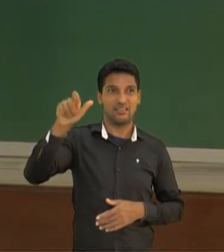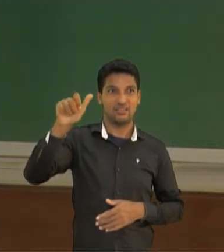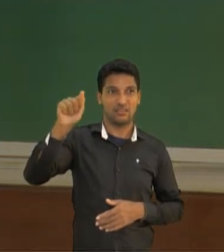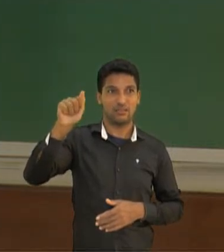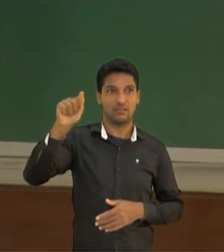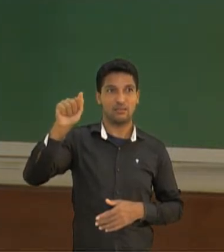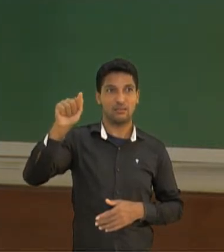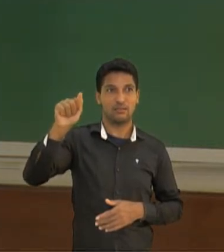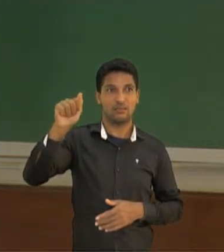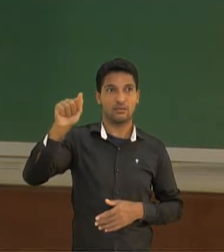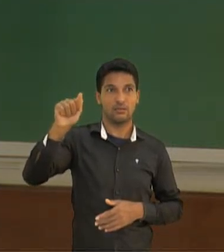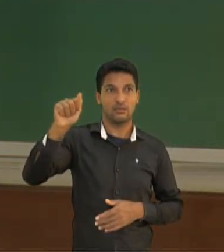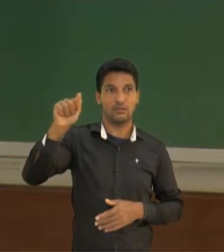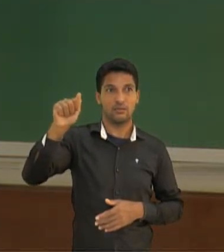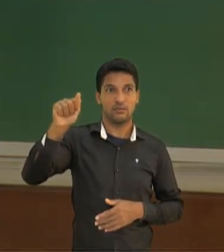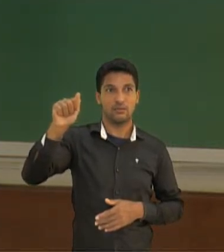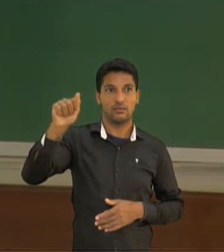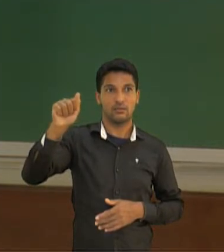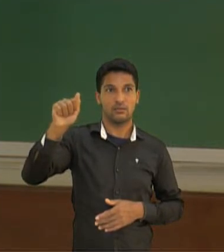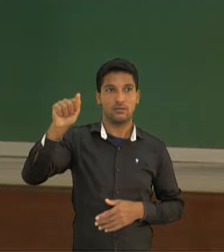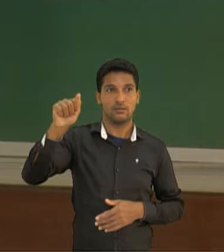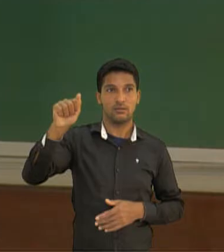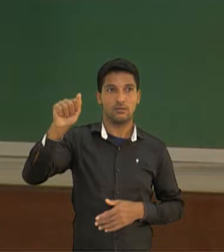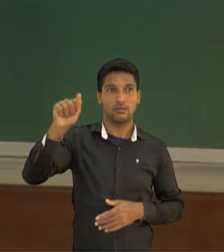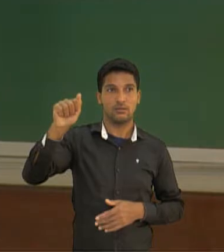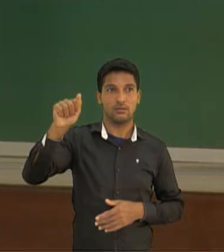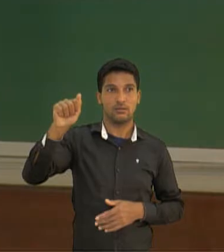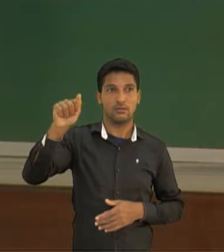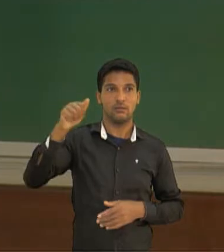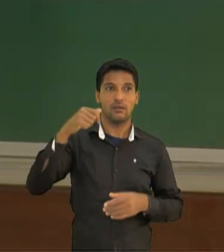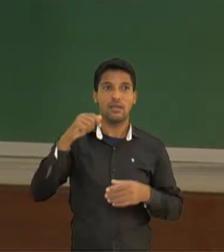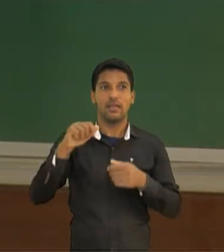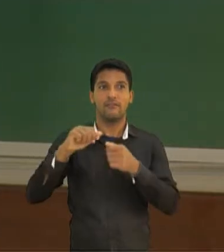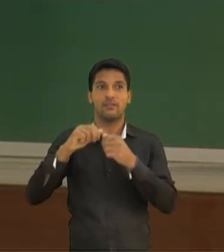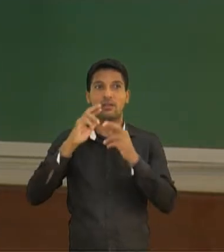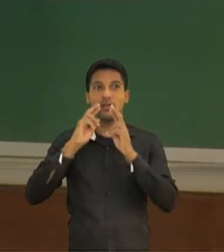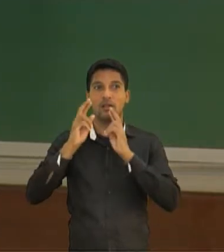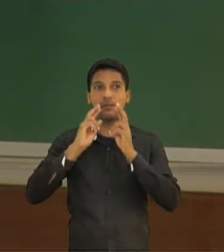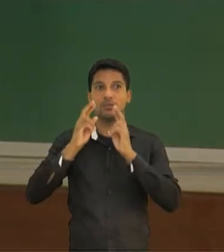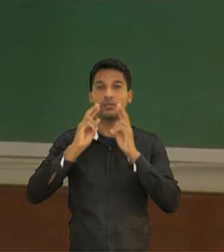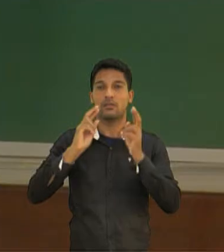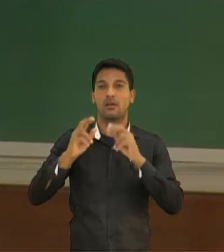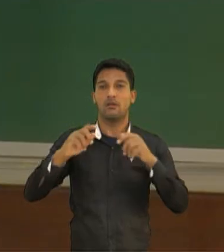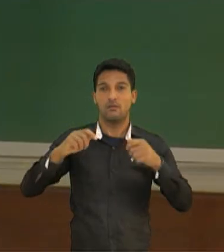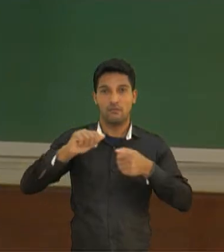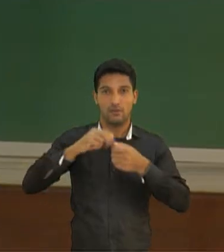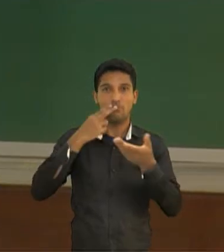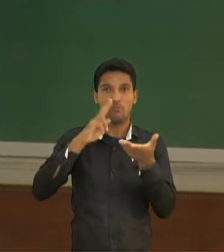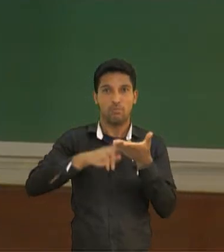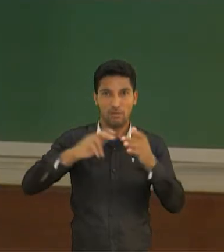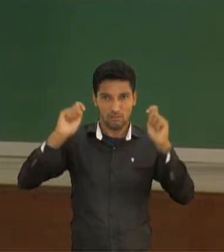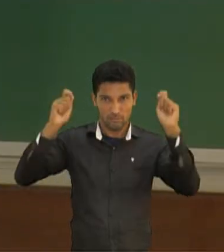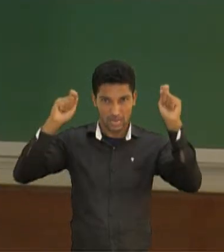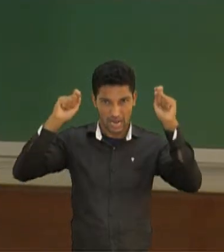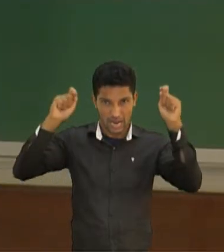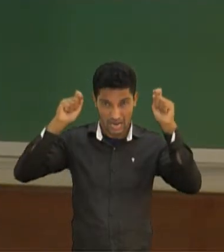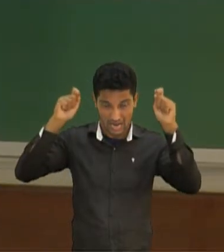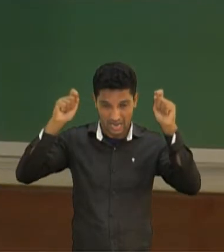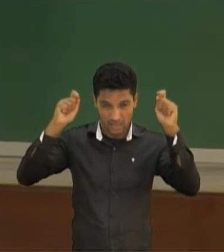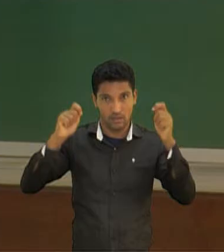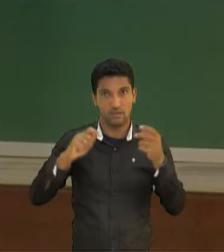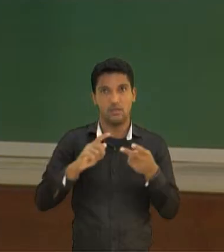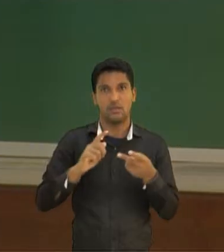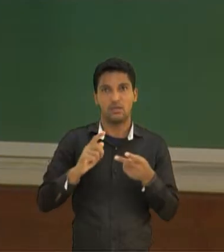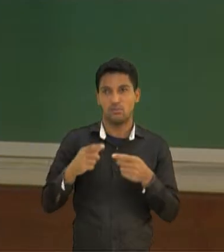também, né? Então a carta de reclamação tem esse viés, né, de fazer um protesto, uma ação de contradizer